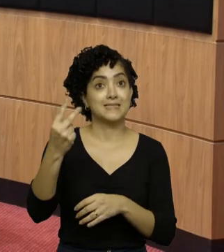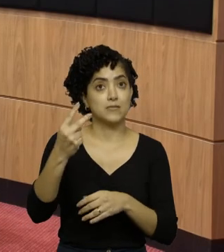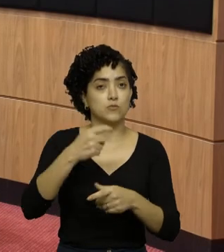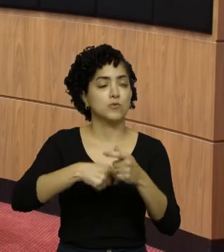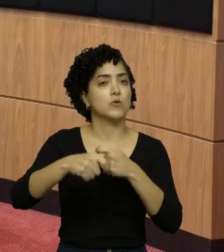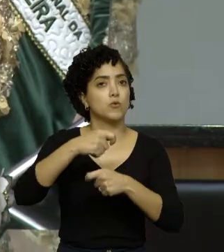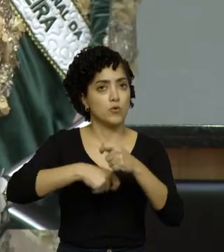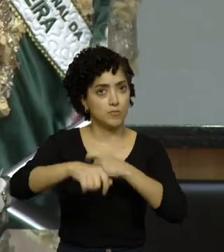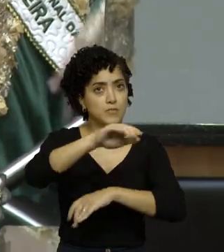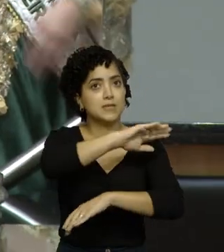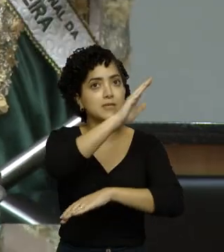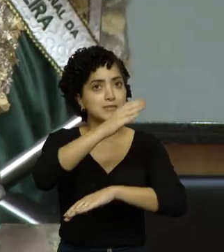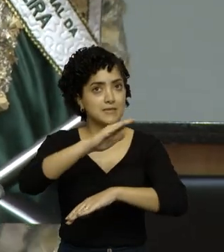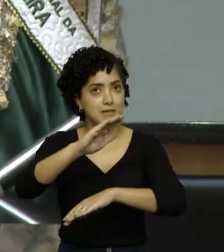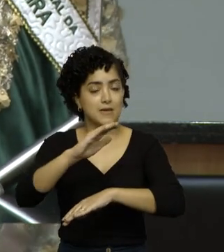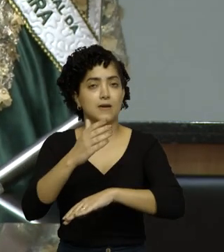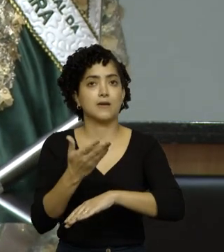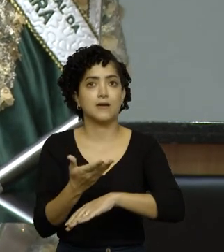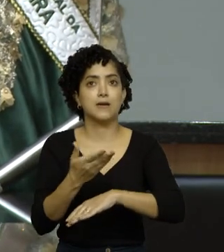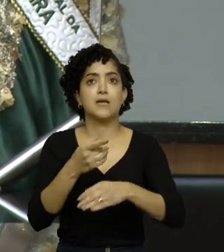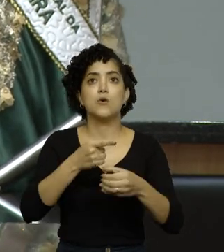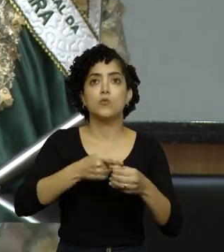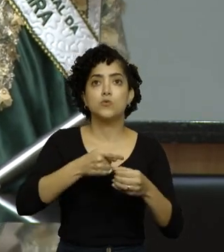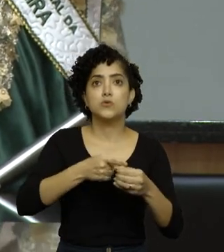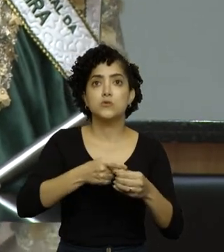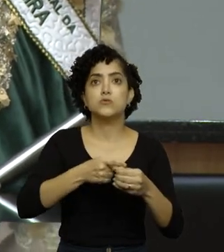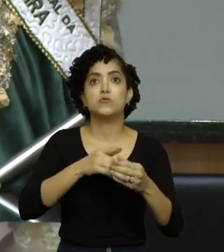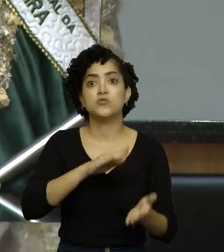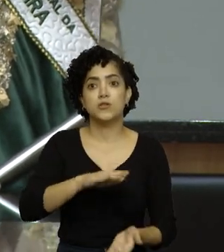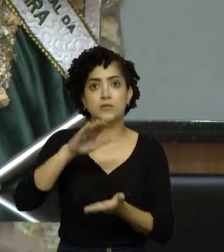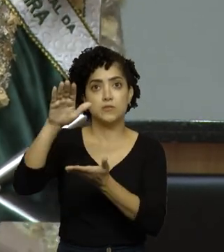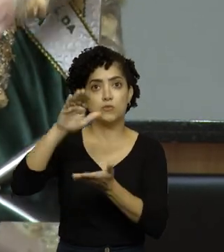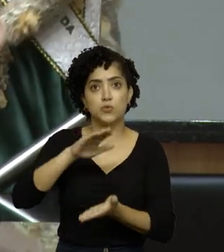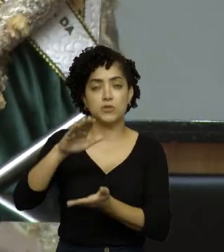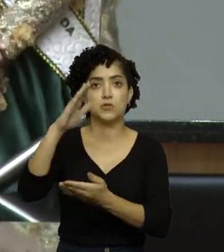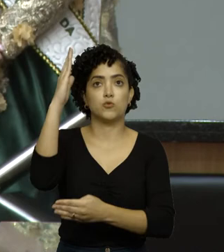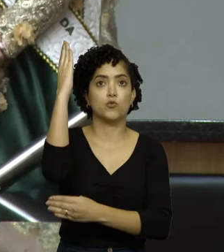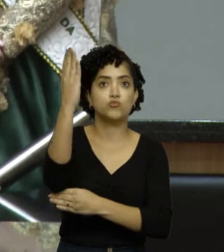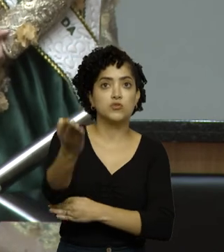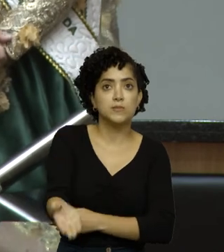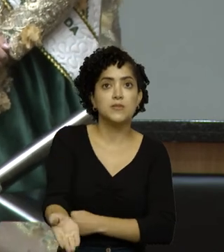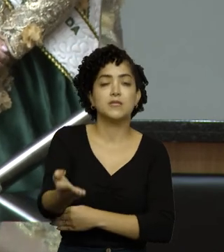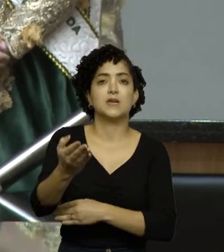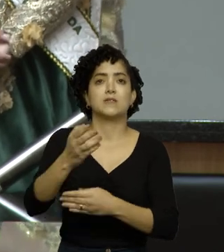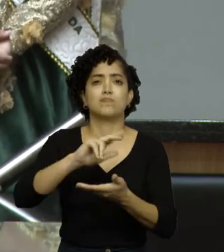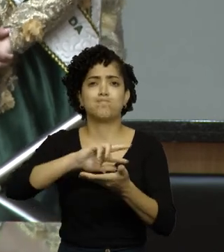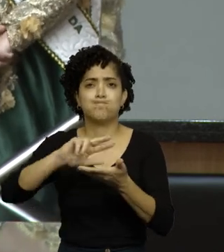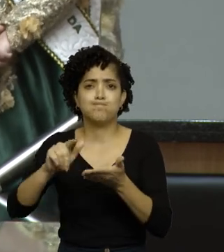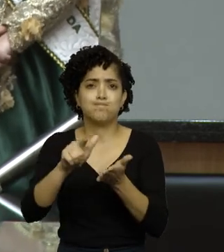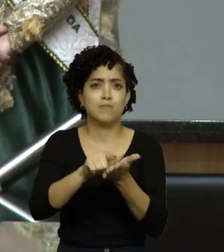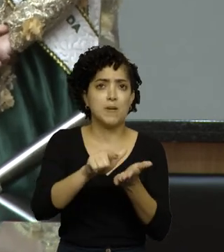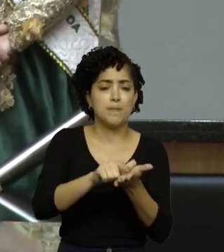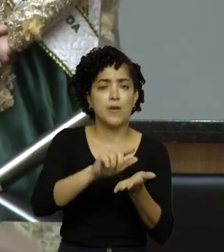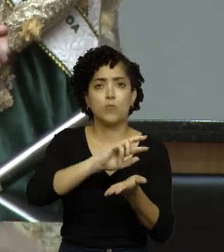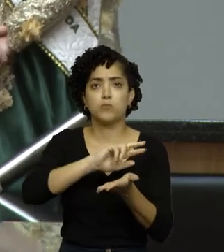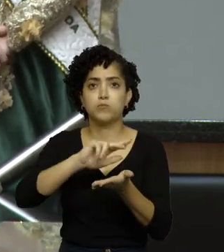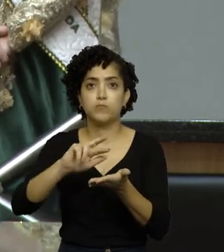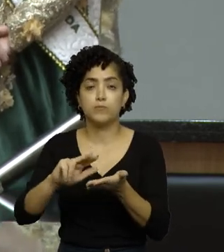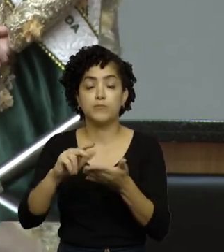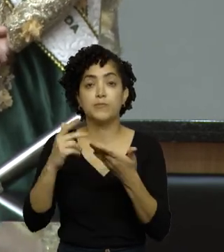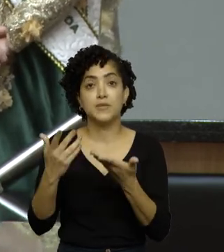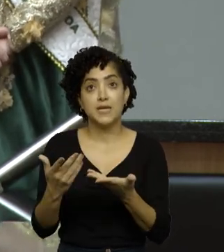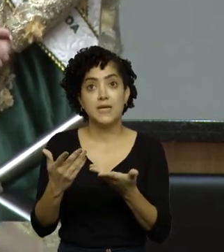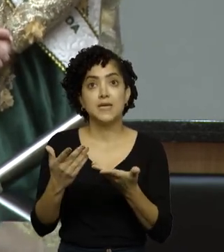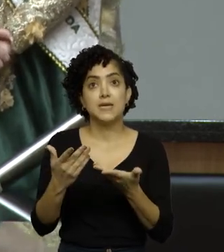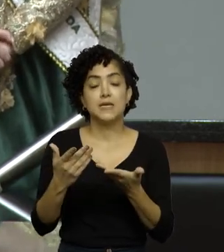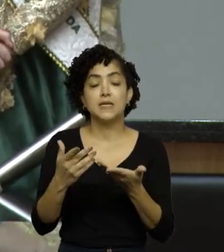Serra. O município hoje é exportador de madeira, de lâmina, de celulose, de papel. E o município deve